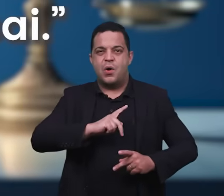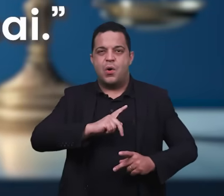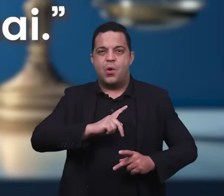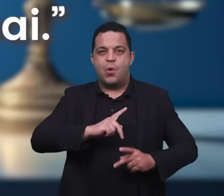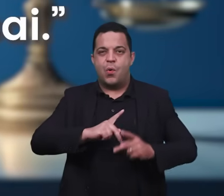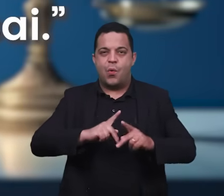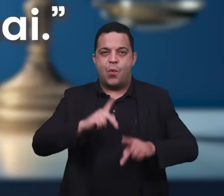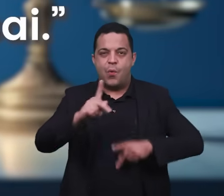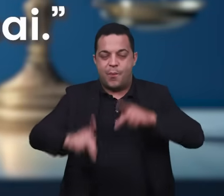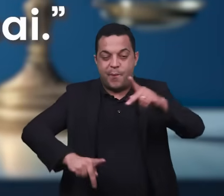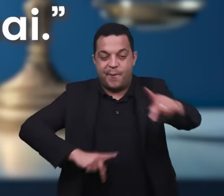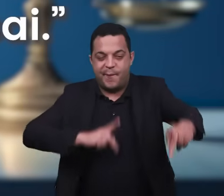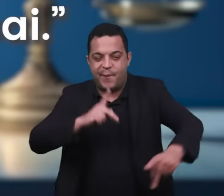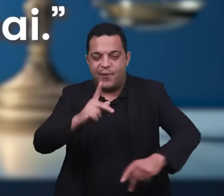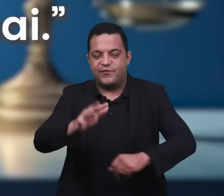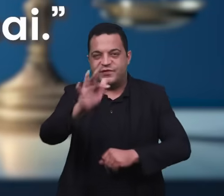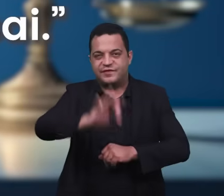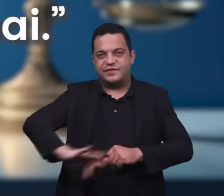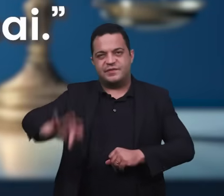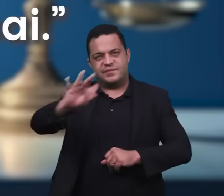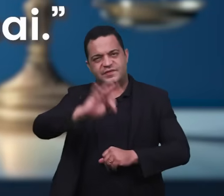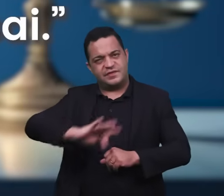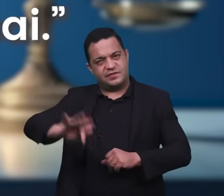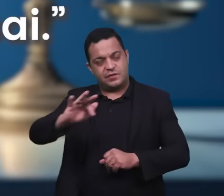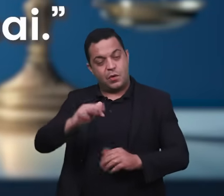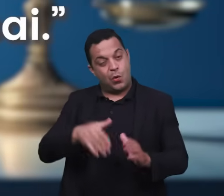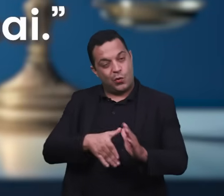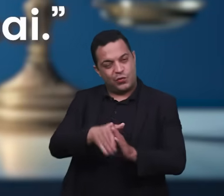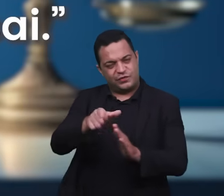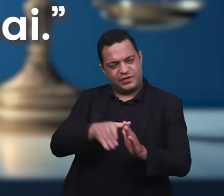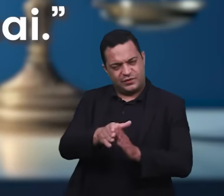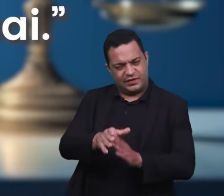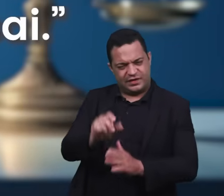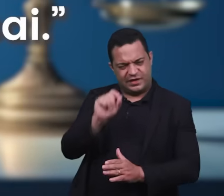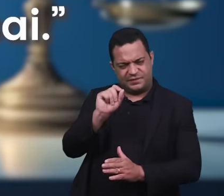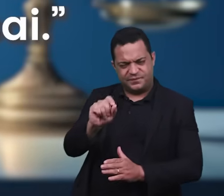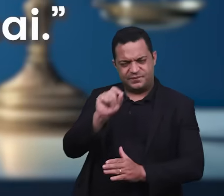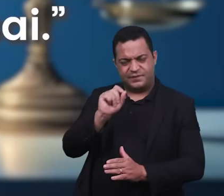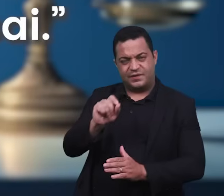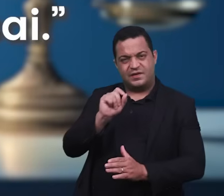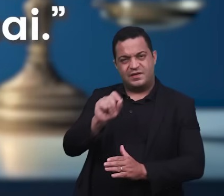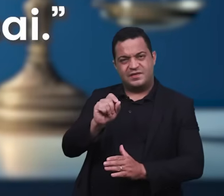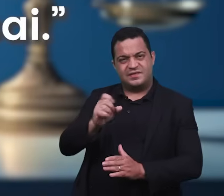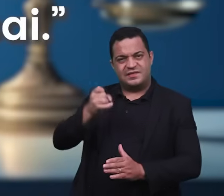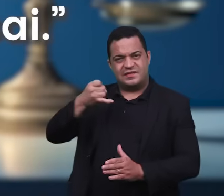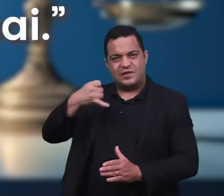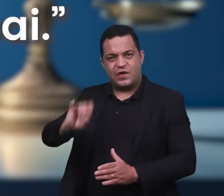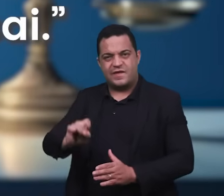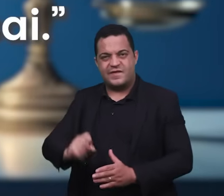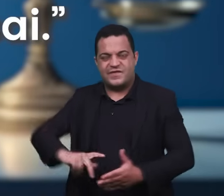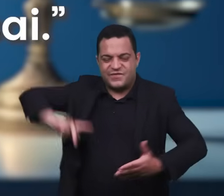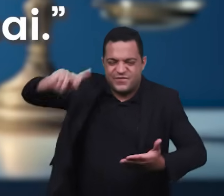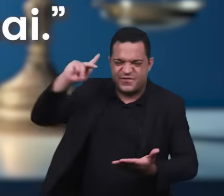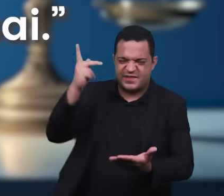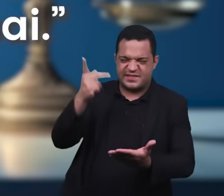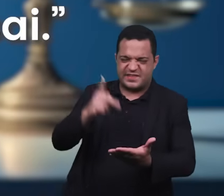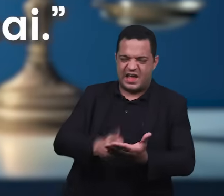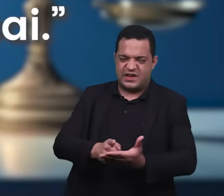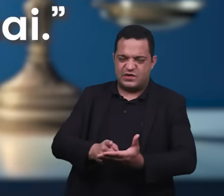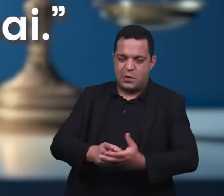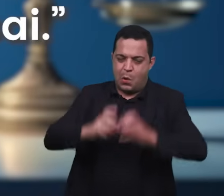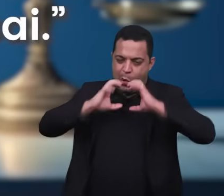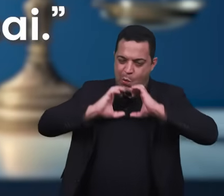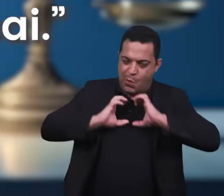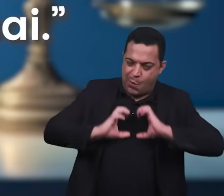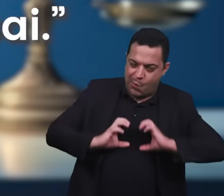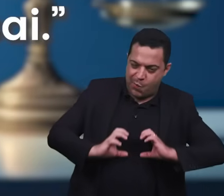4, verso 8. Quanto ao mais, irmãos, tudo que é verdadeiro, tudo que é honesto,